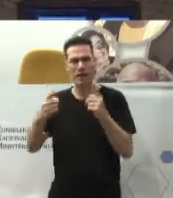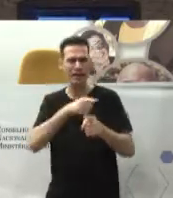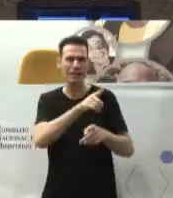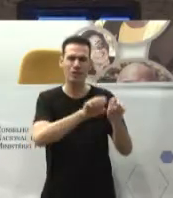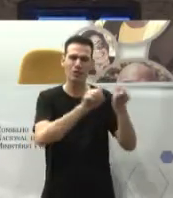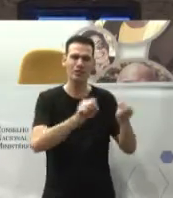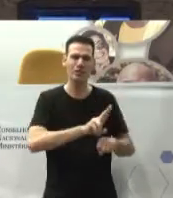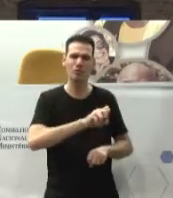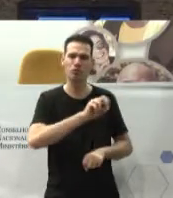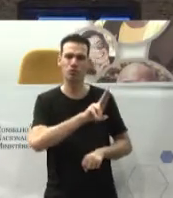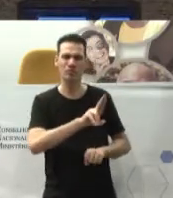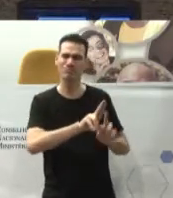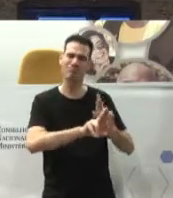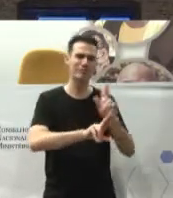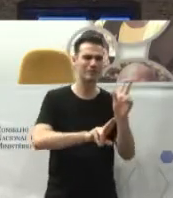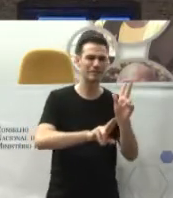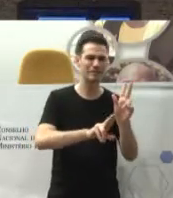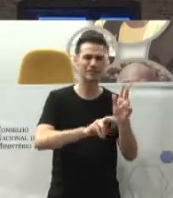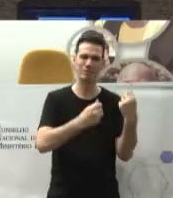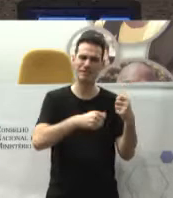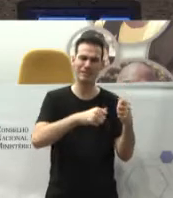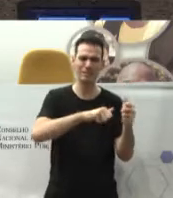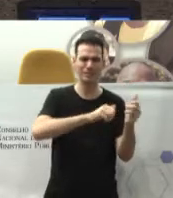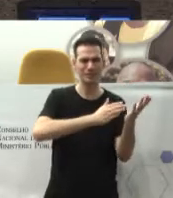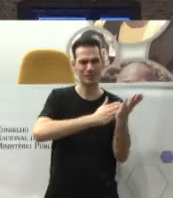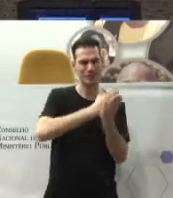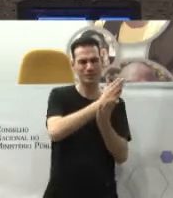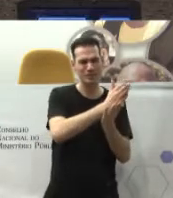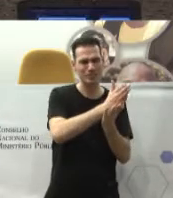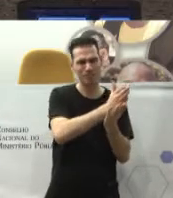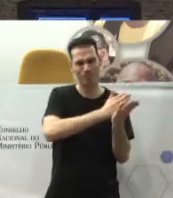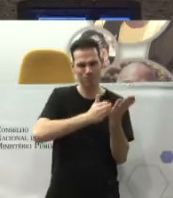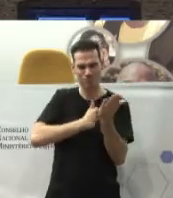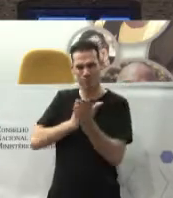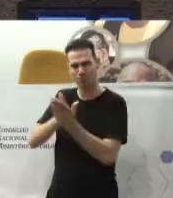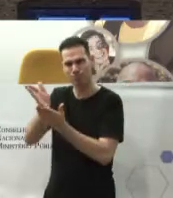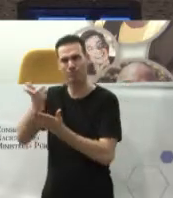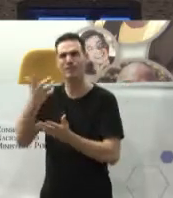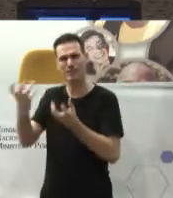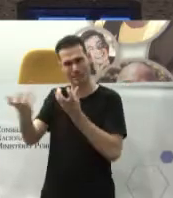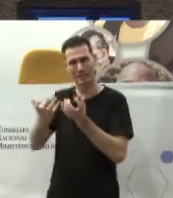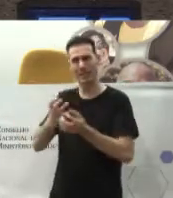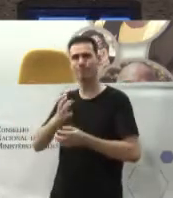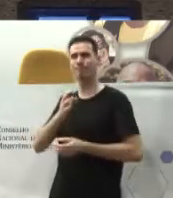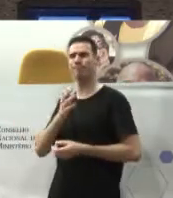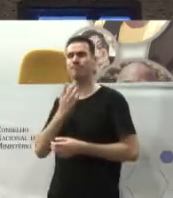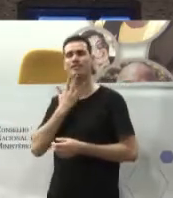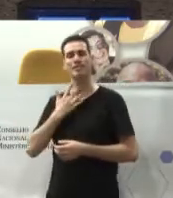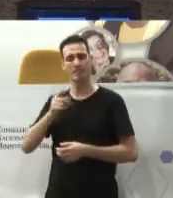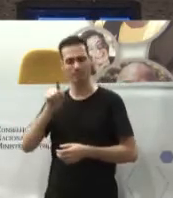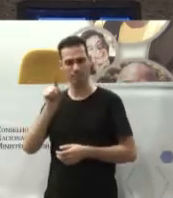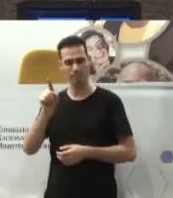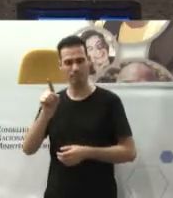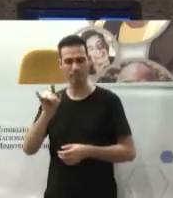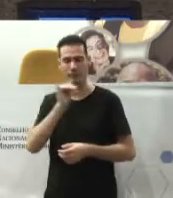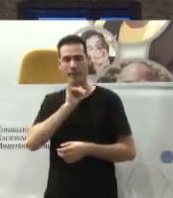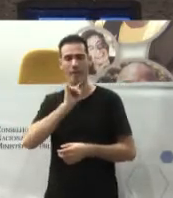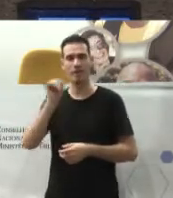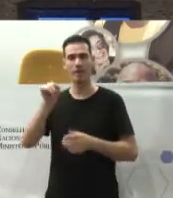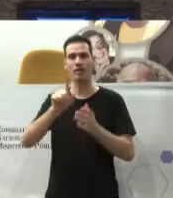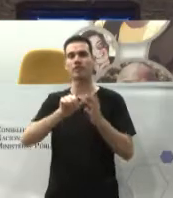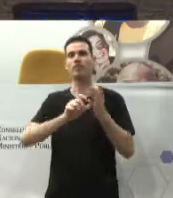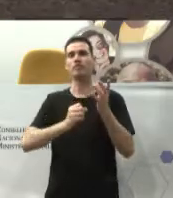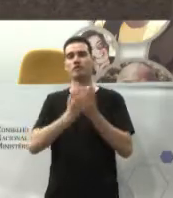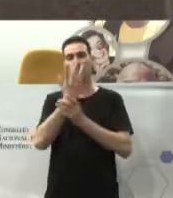se organizou. Anteontem, o CONAS, o Conselho Nacional de Secretários Estaduais de Saúde, lançou uma publicação